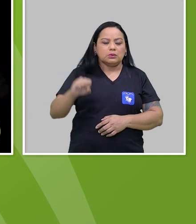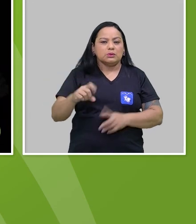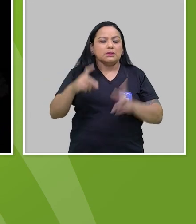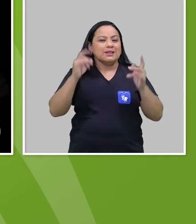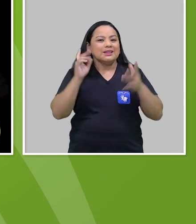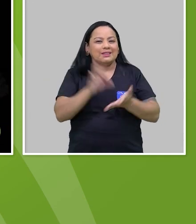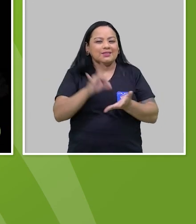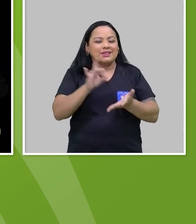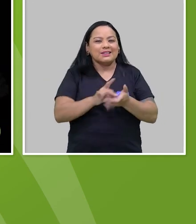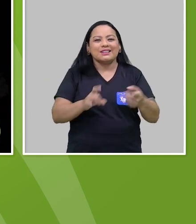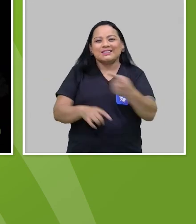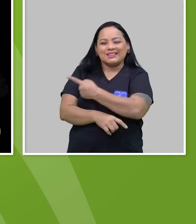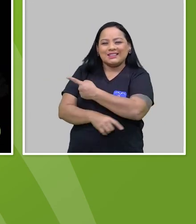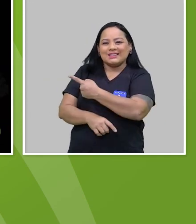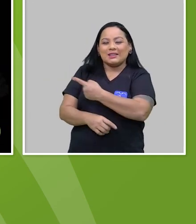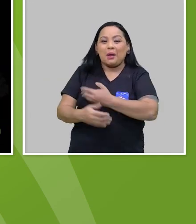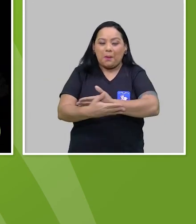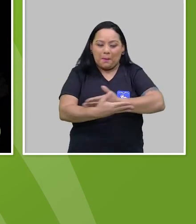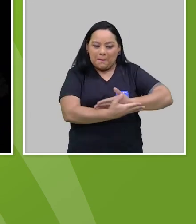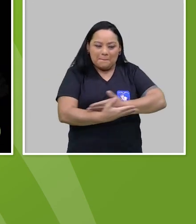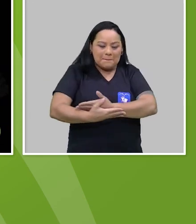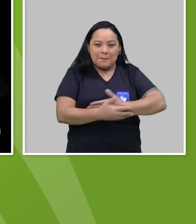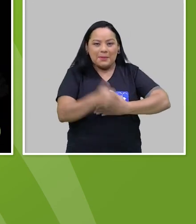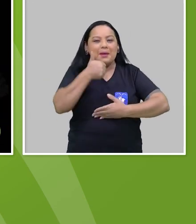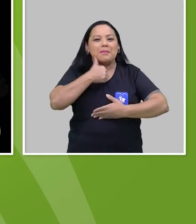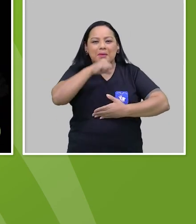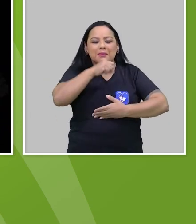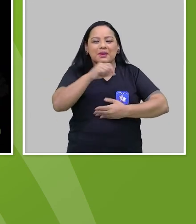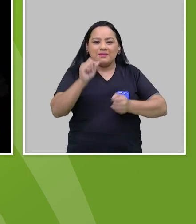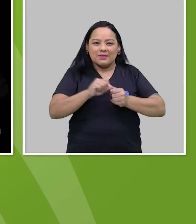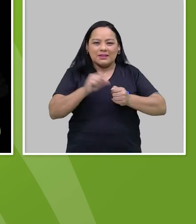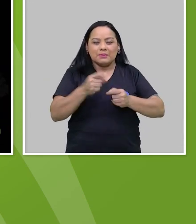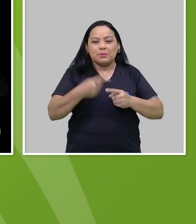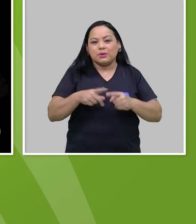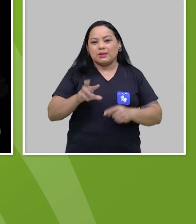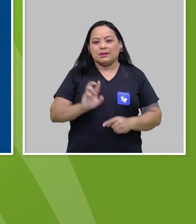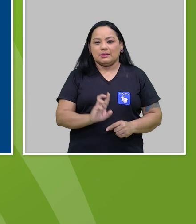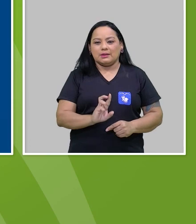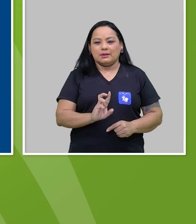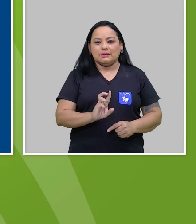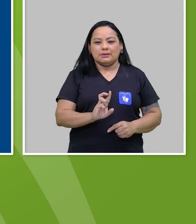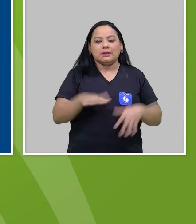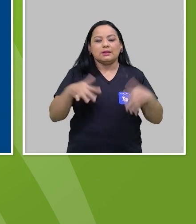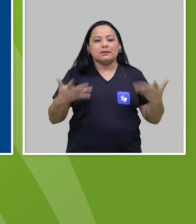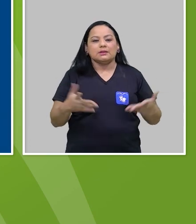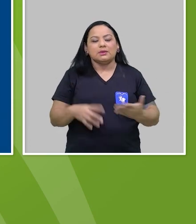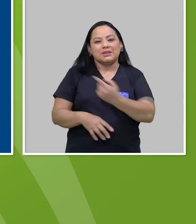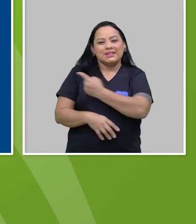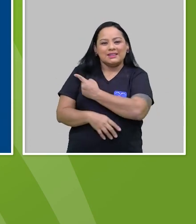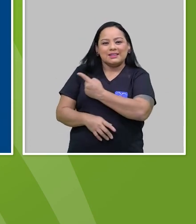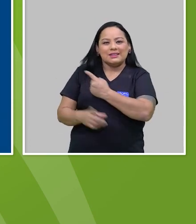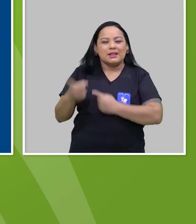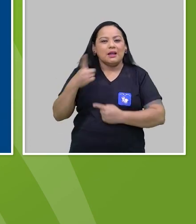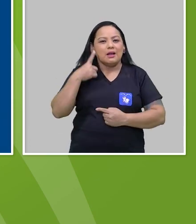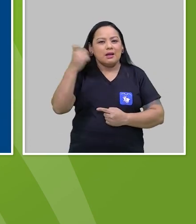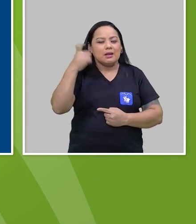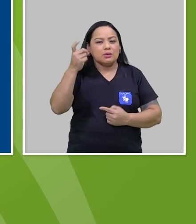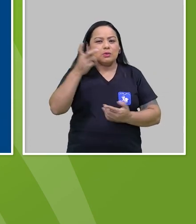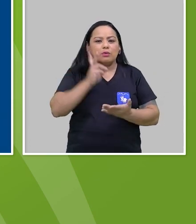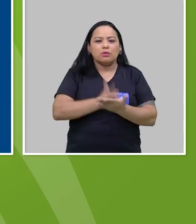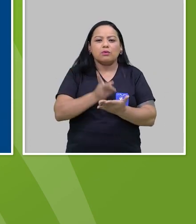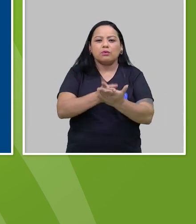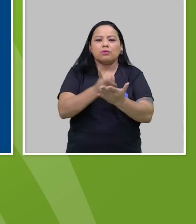exatamente aquela que a mãe faz, né, quando está grávida. Então, a ultrassom são sons com